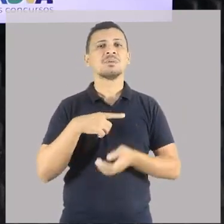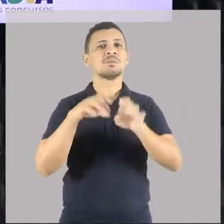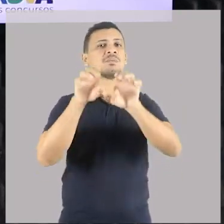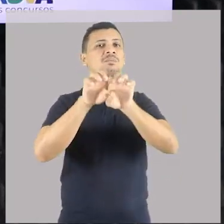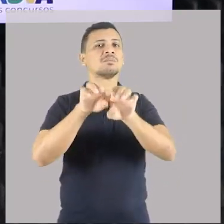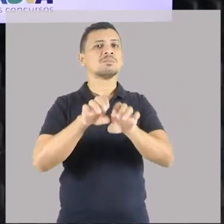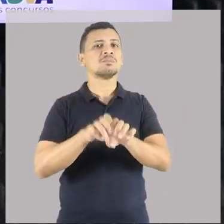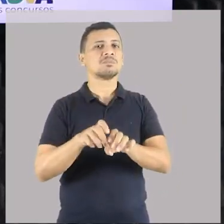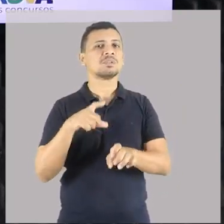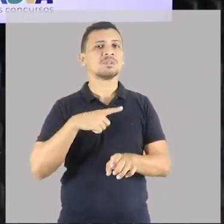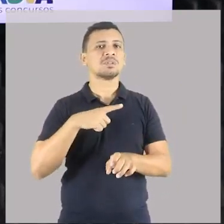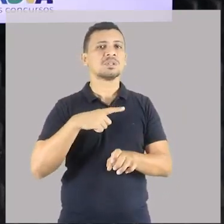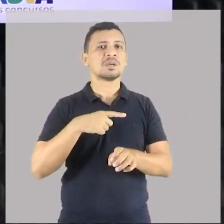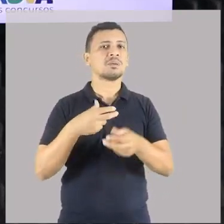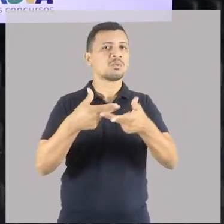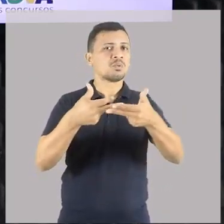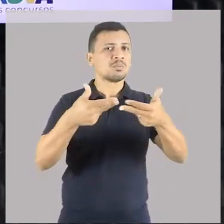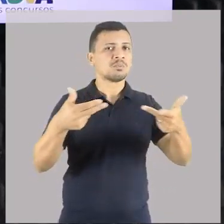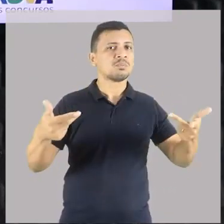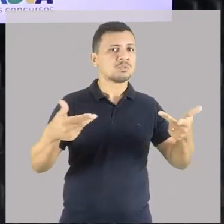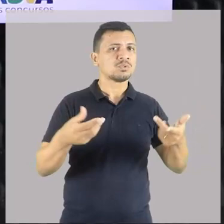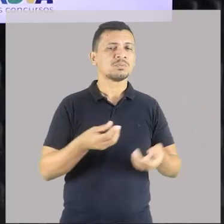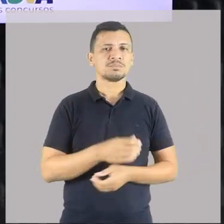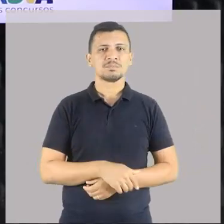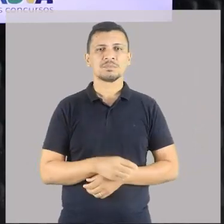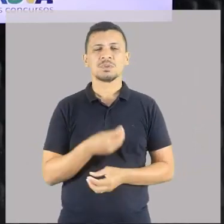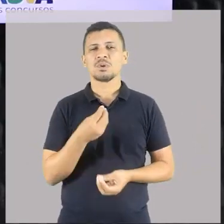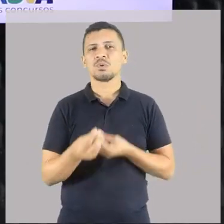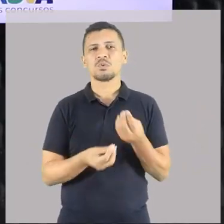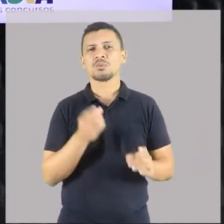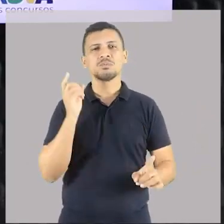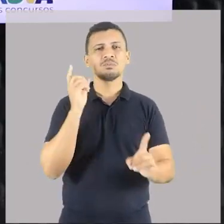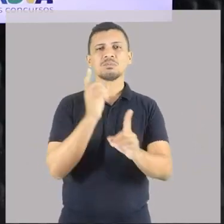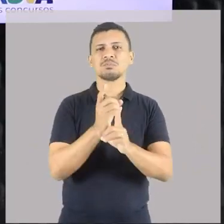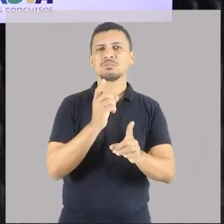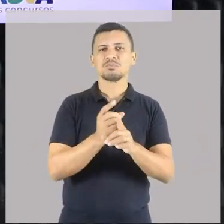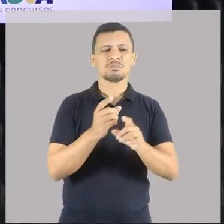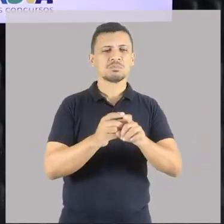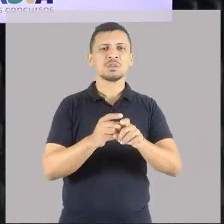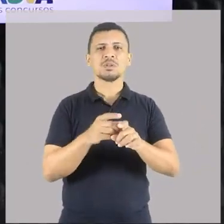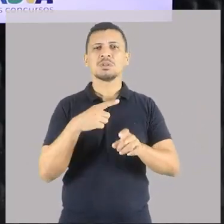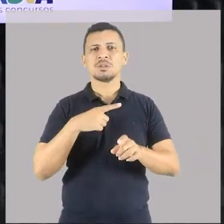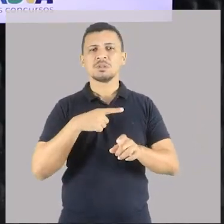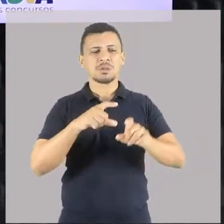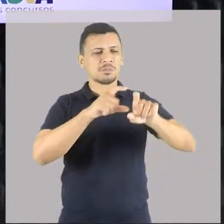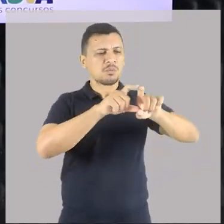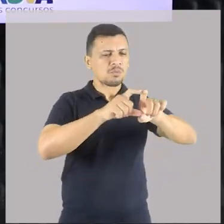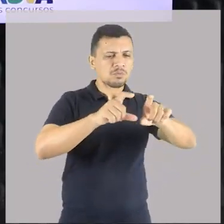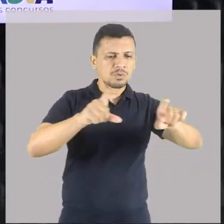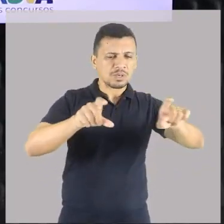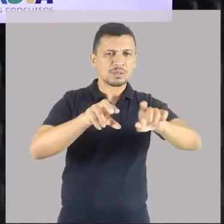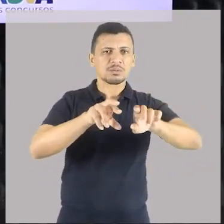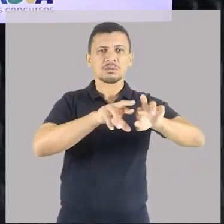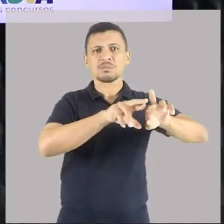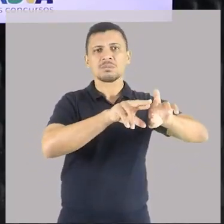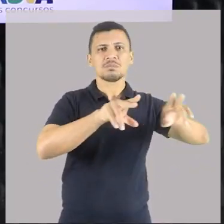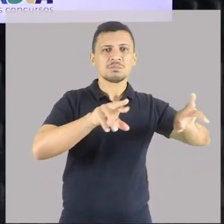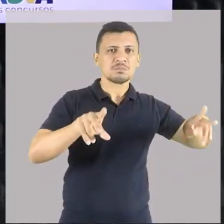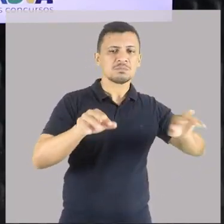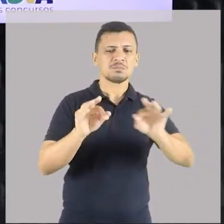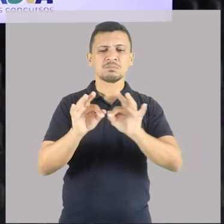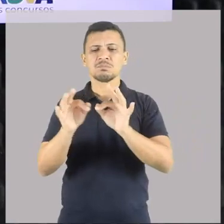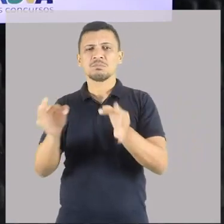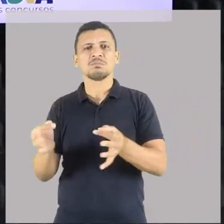período composto. Josefina, como é que eu determino que um período é composto? Como é que eu sei que um período é simples? Você